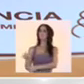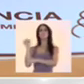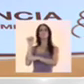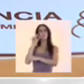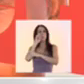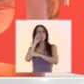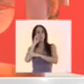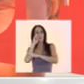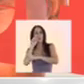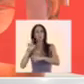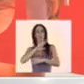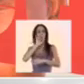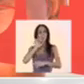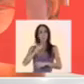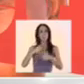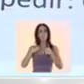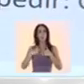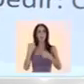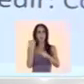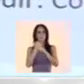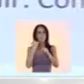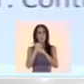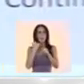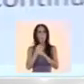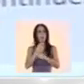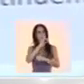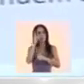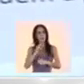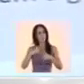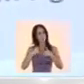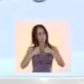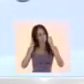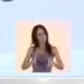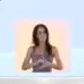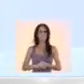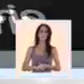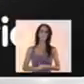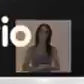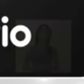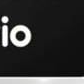reerguem-se, protegem-se a si e aos seus e trabalham pela paz que merecem.